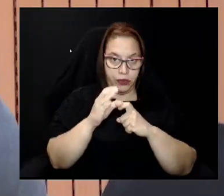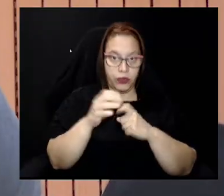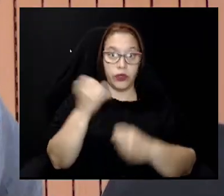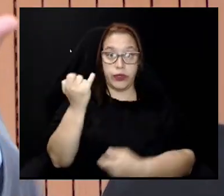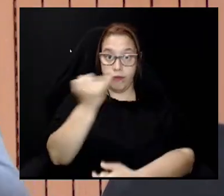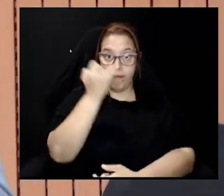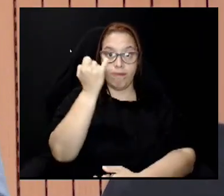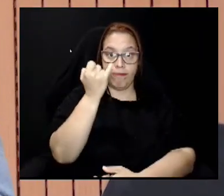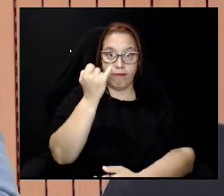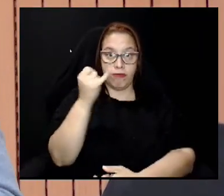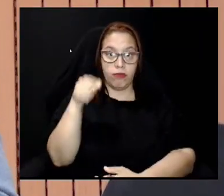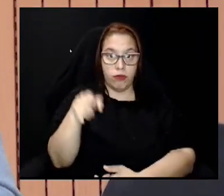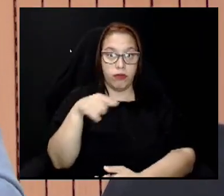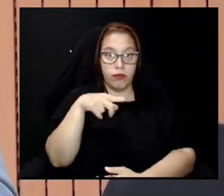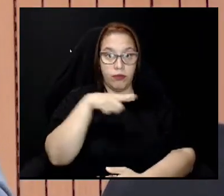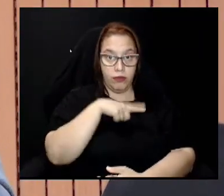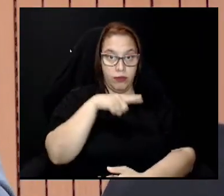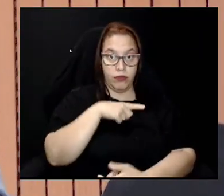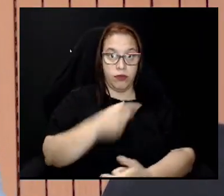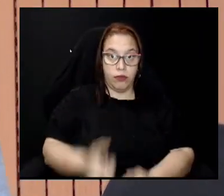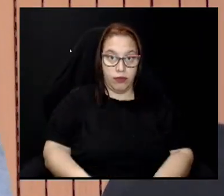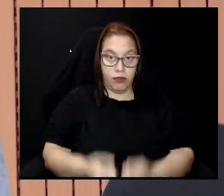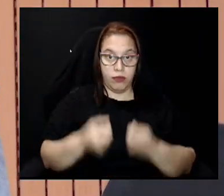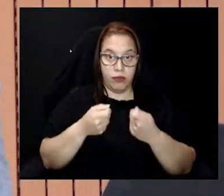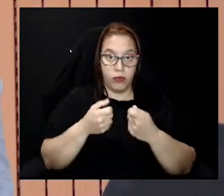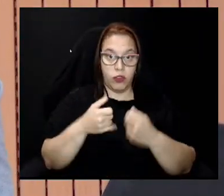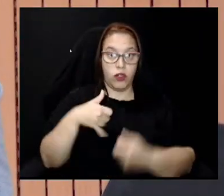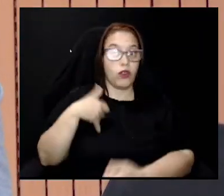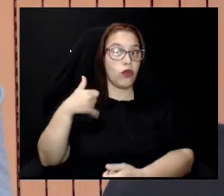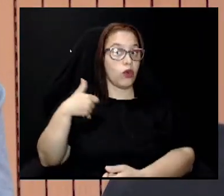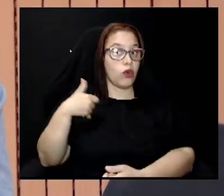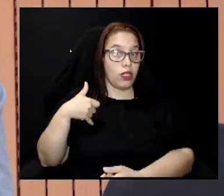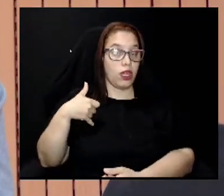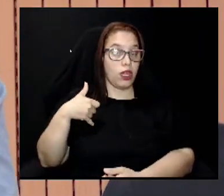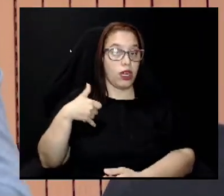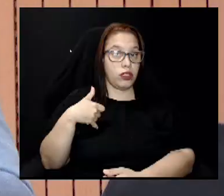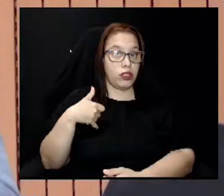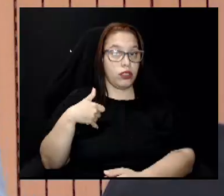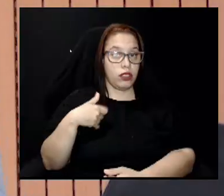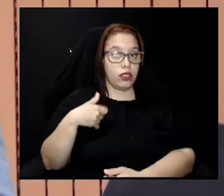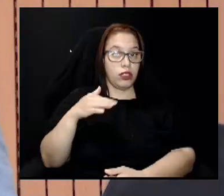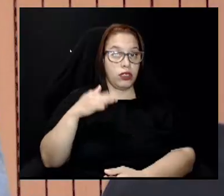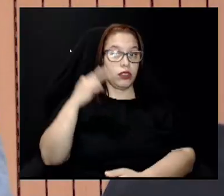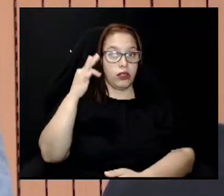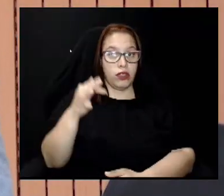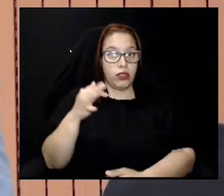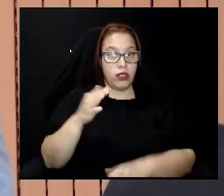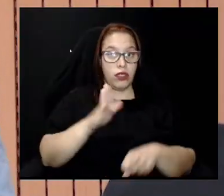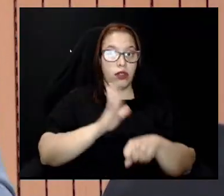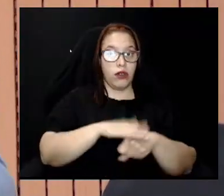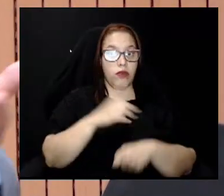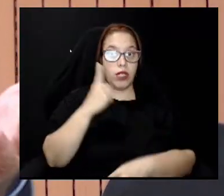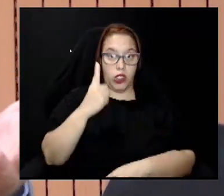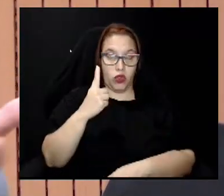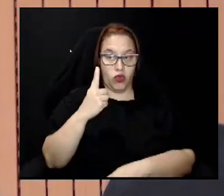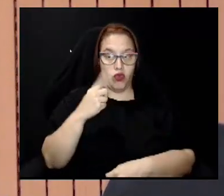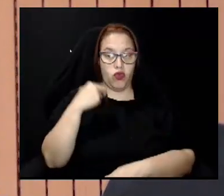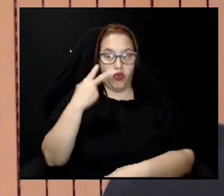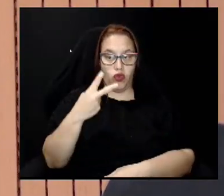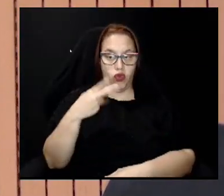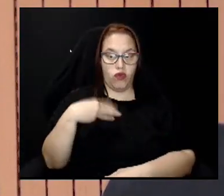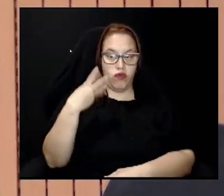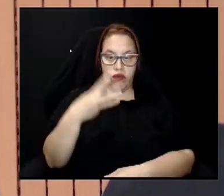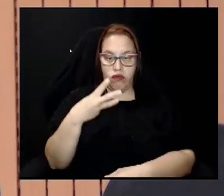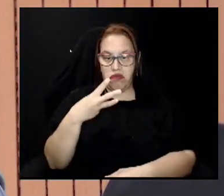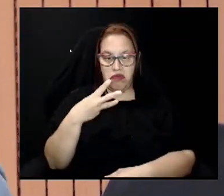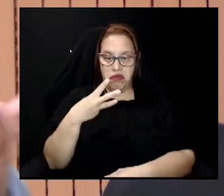pessoa teve câncer, com que idade ela teve câncer, se eventualmente ela teve mais do que um câncer. Então, não é infrequente, né,